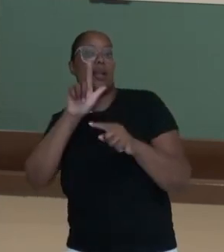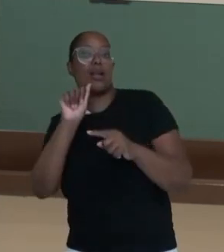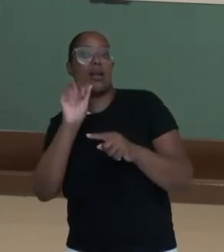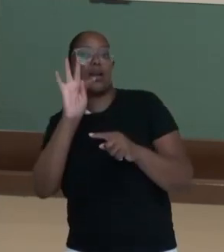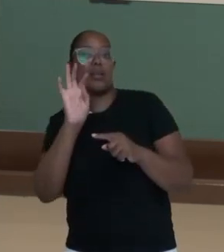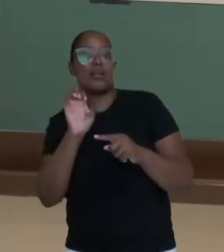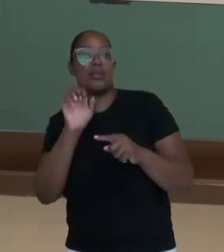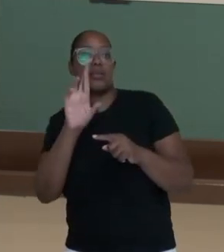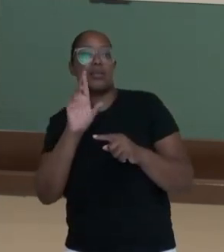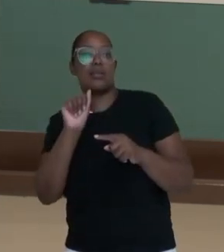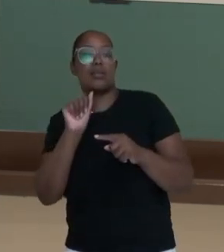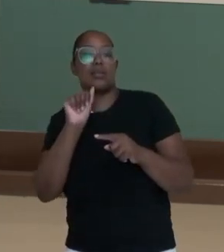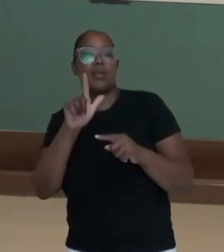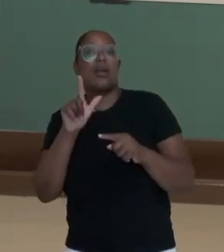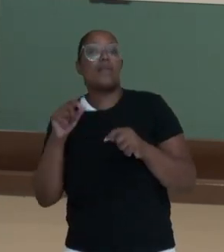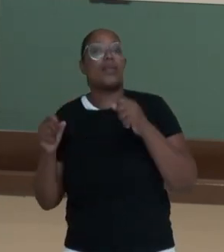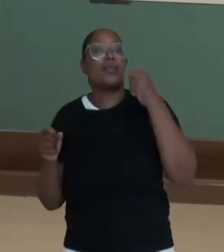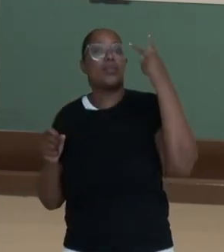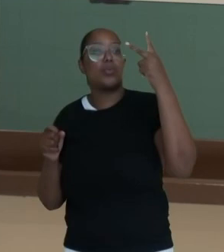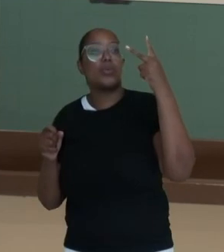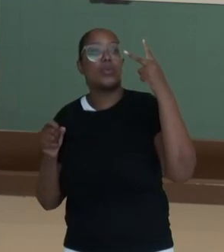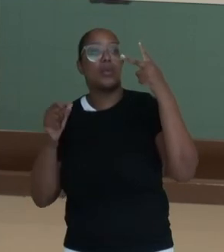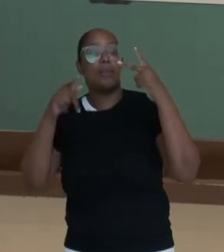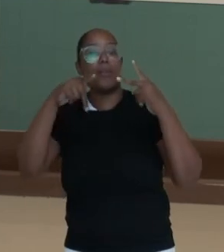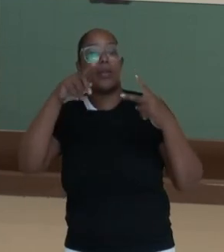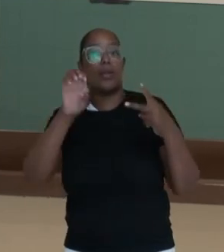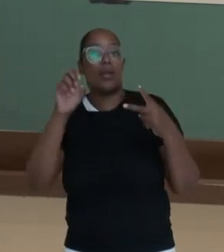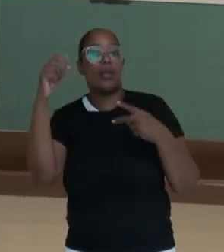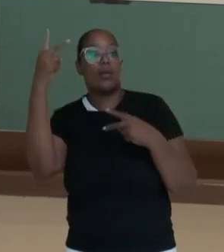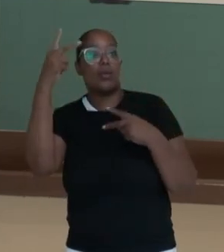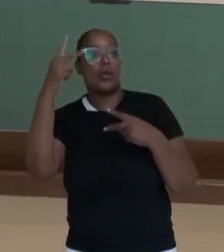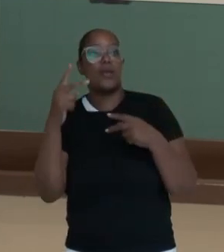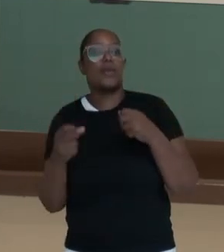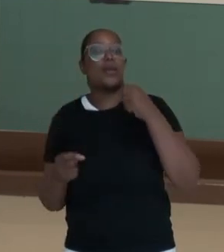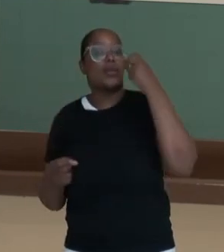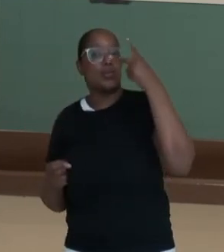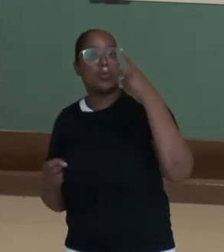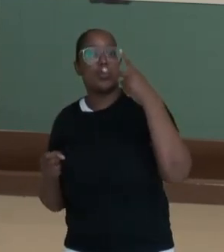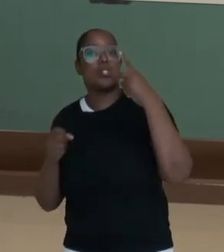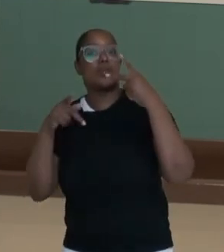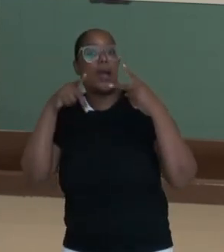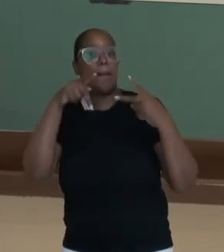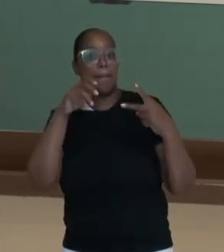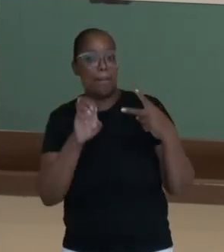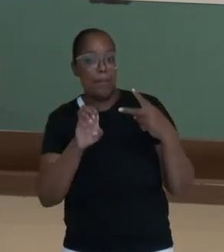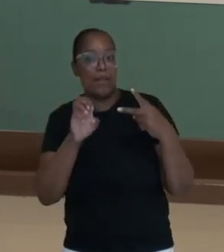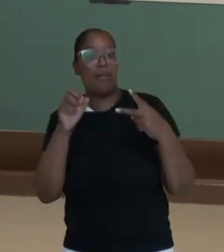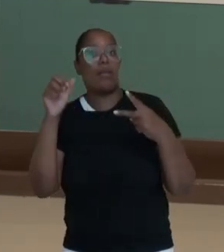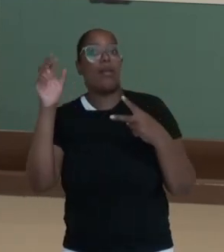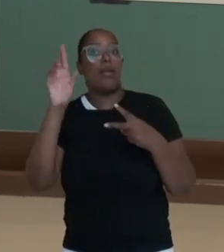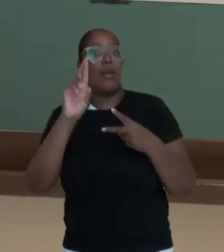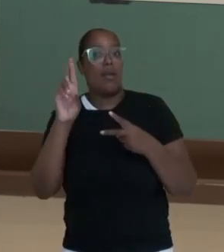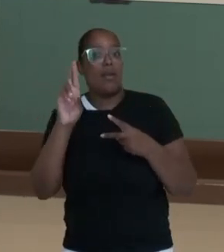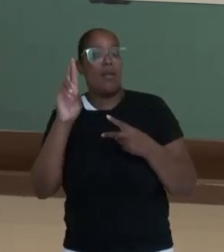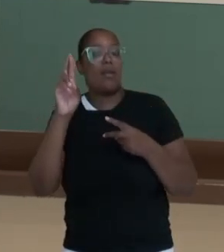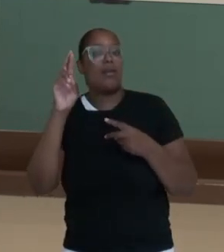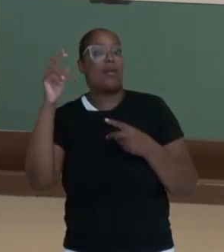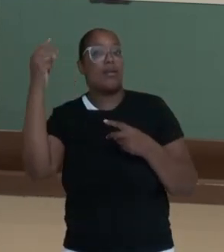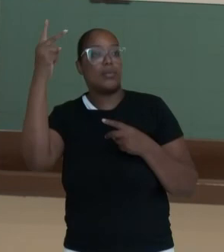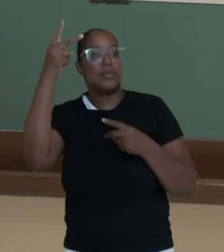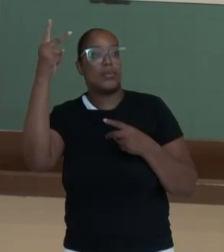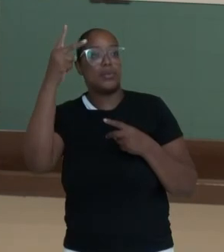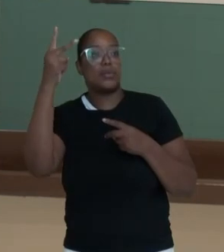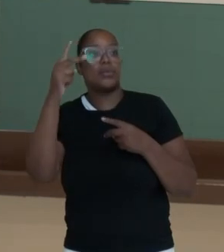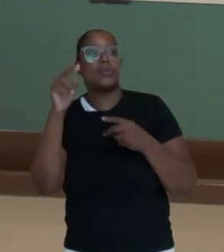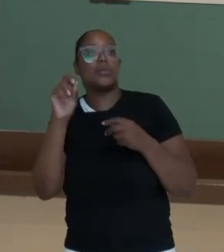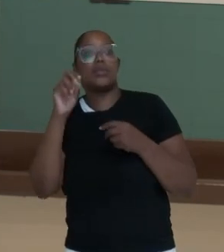da base vale πr ao quadrado. Vezes 2, 2πr ao quadrado. Mais a área lateral, que a gente acabou de falar, que